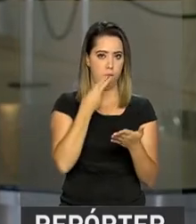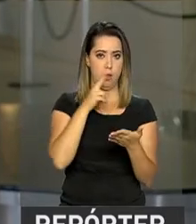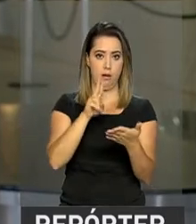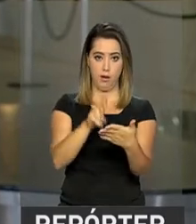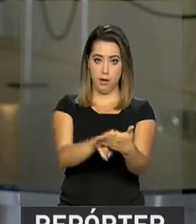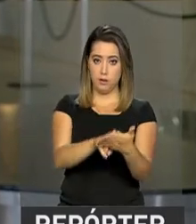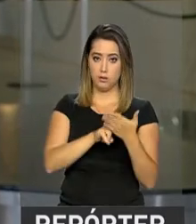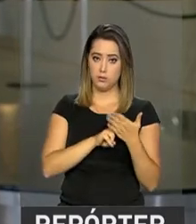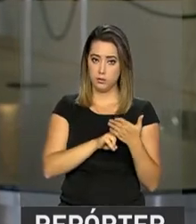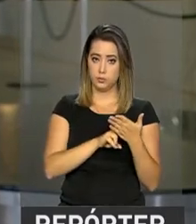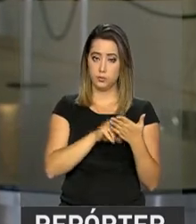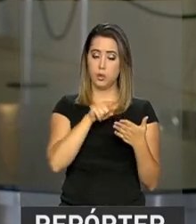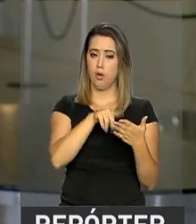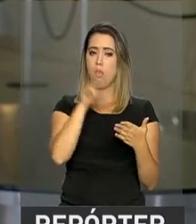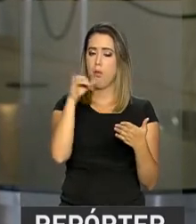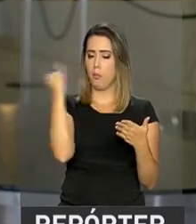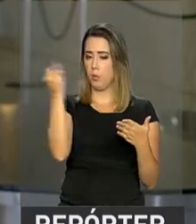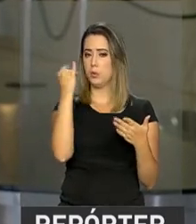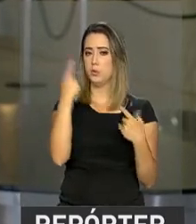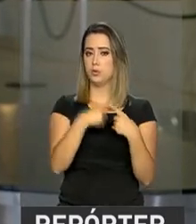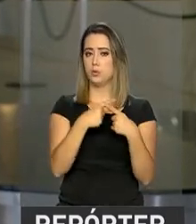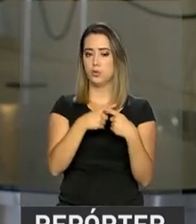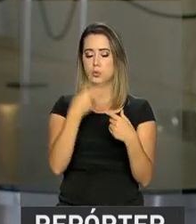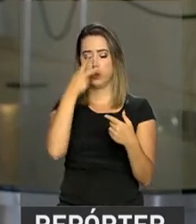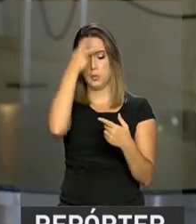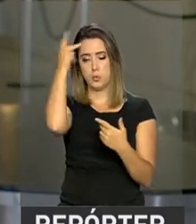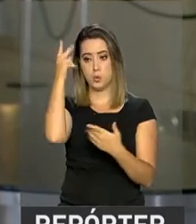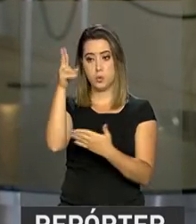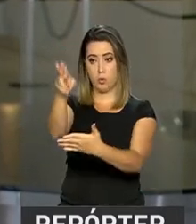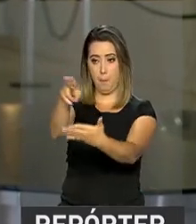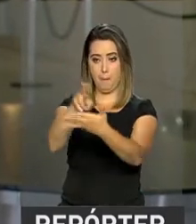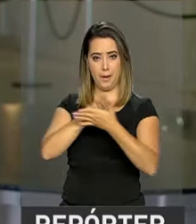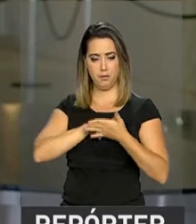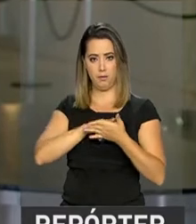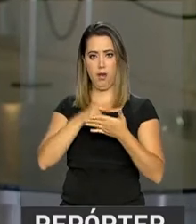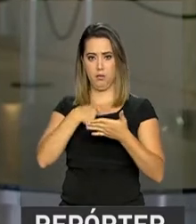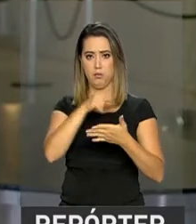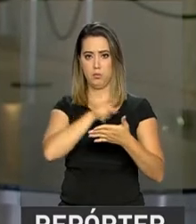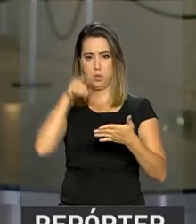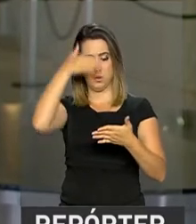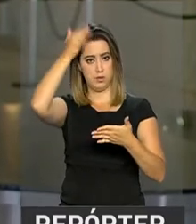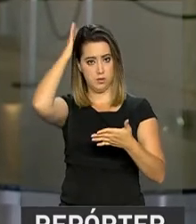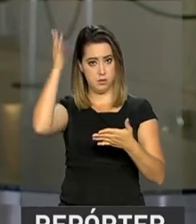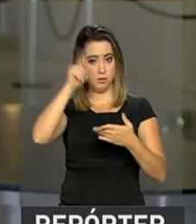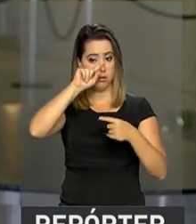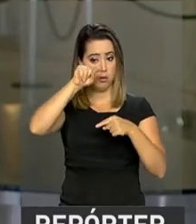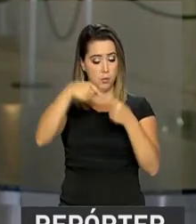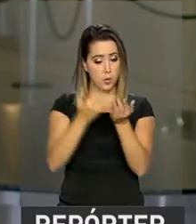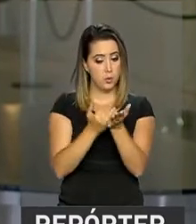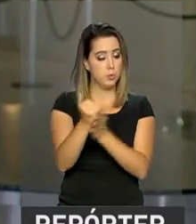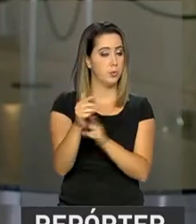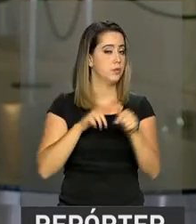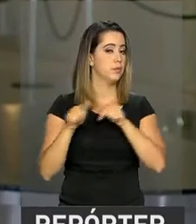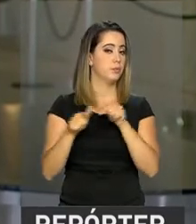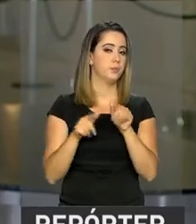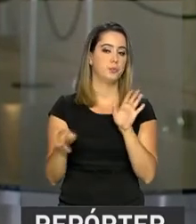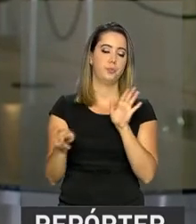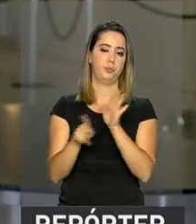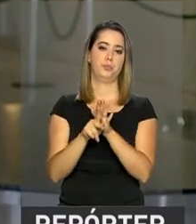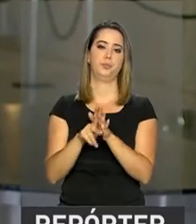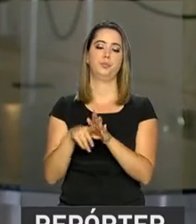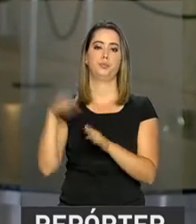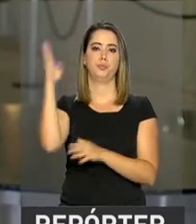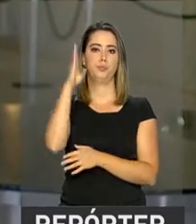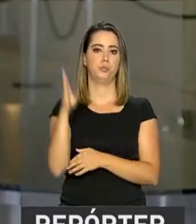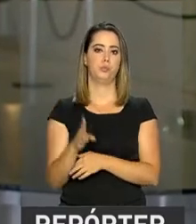uma importância fundamental. São a partir delas que esses embaixadores podem iniciar oficialmente o trabalho